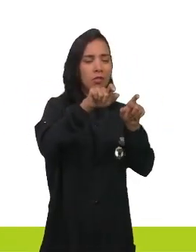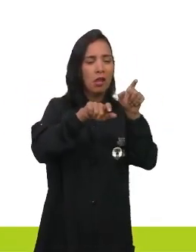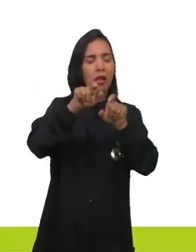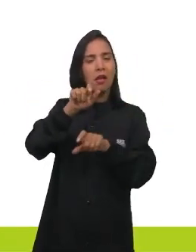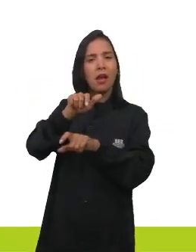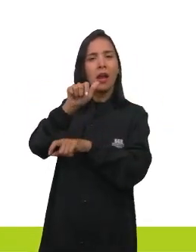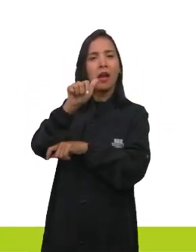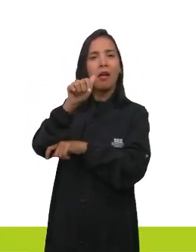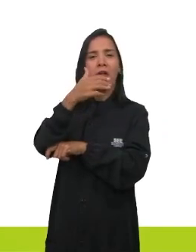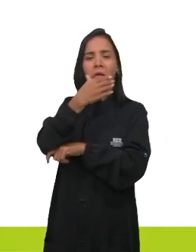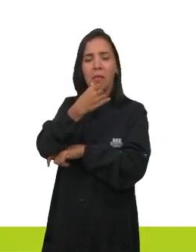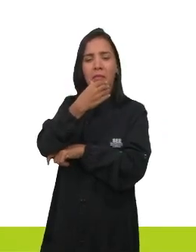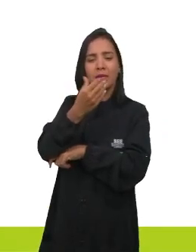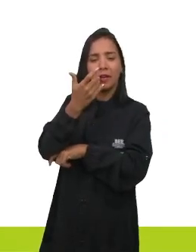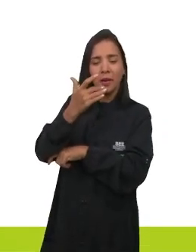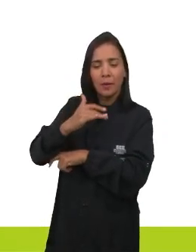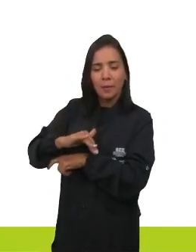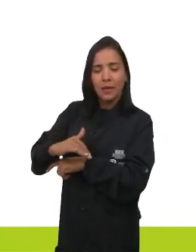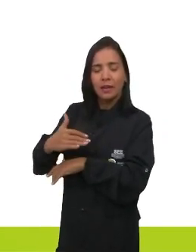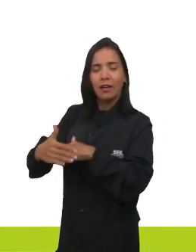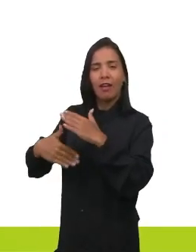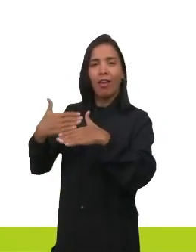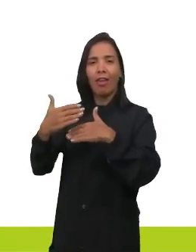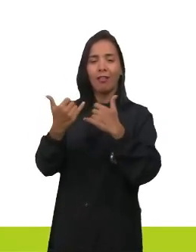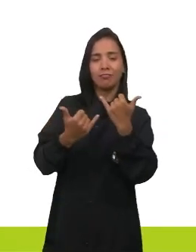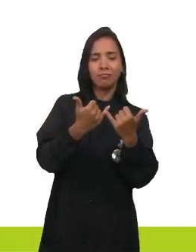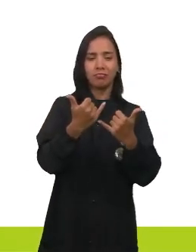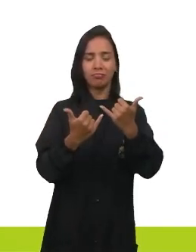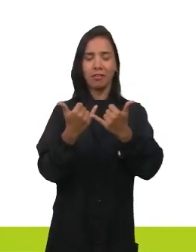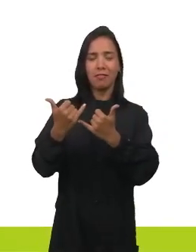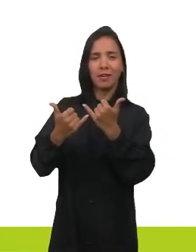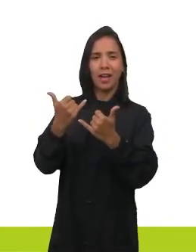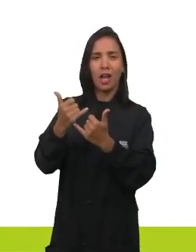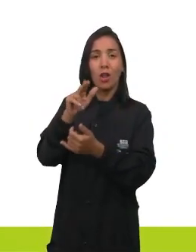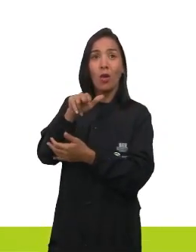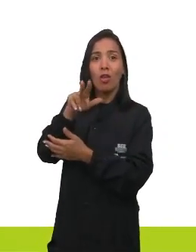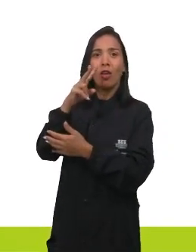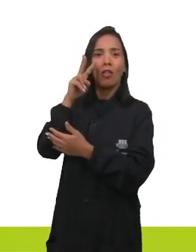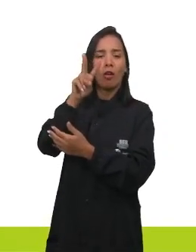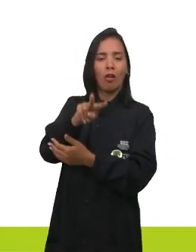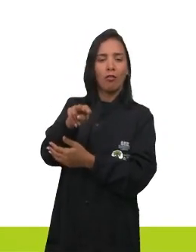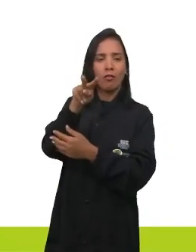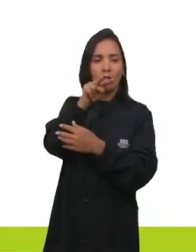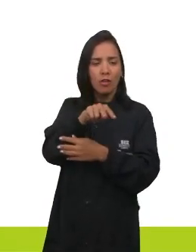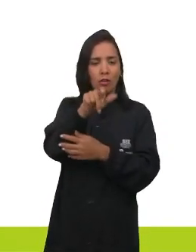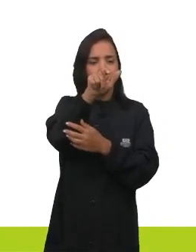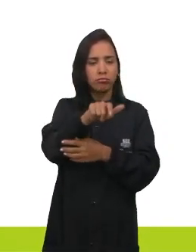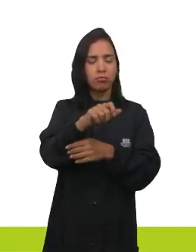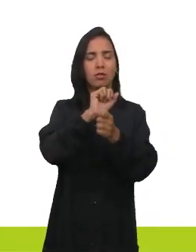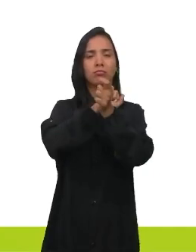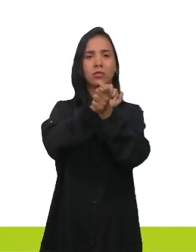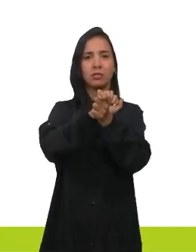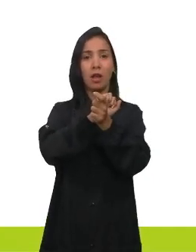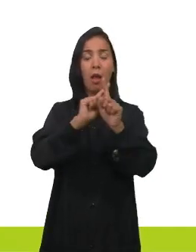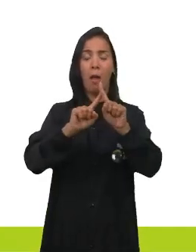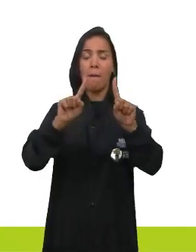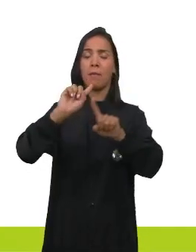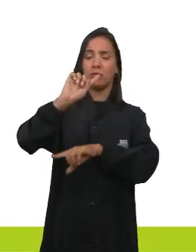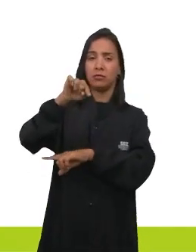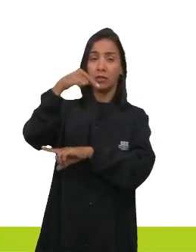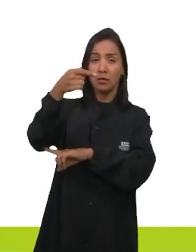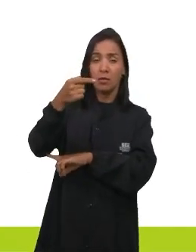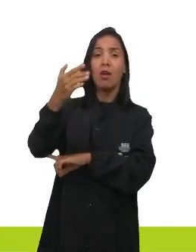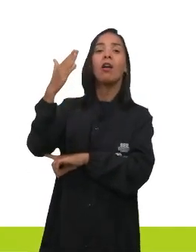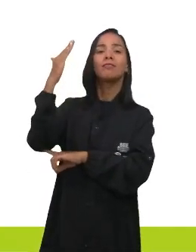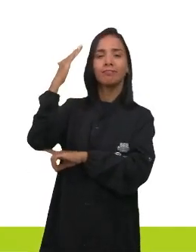peteca, não viram nunca um escravo. Quando crescerem, saberão que já houve no Brasil uma raça